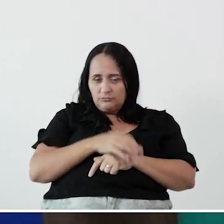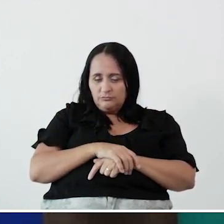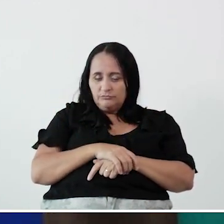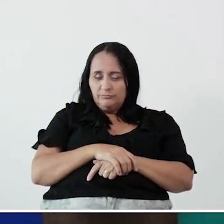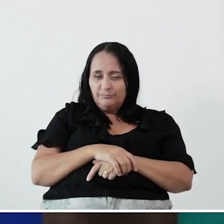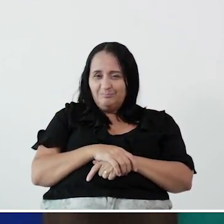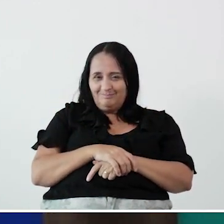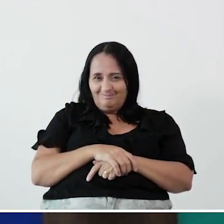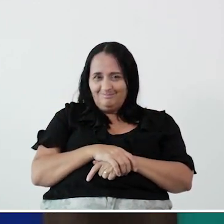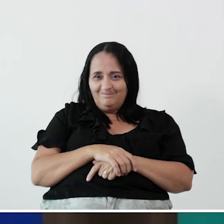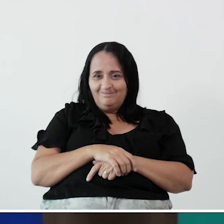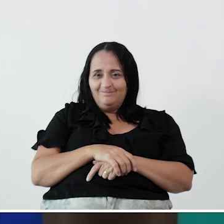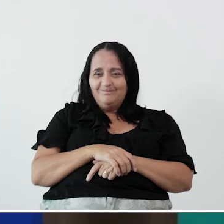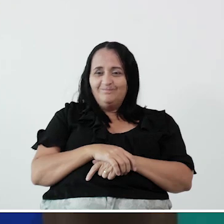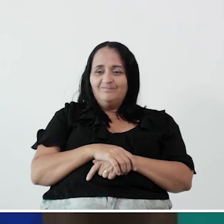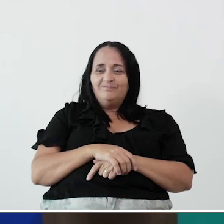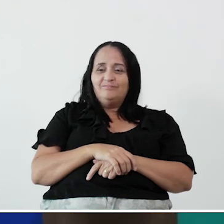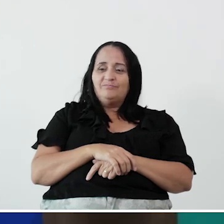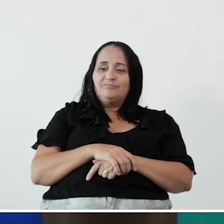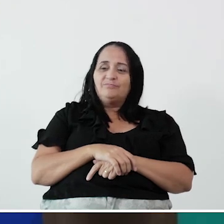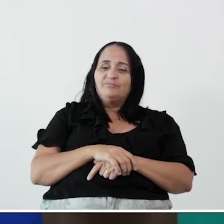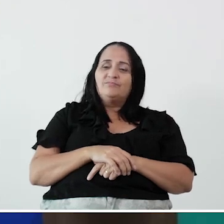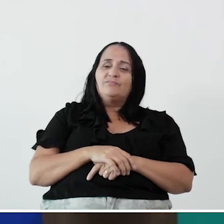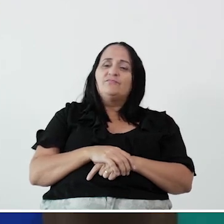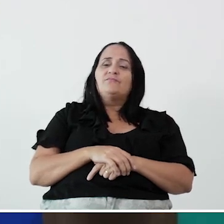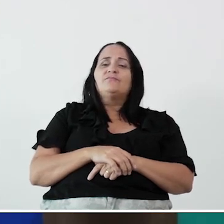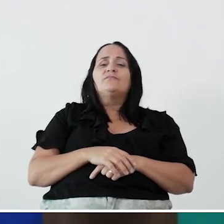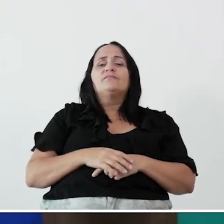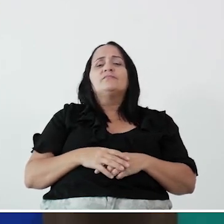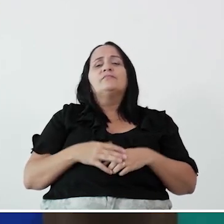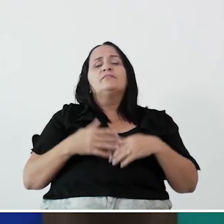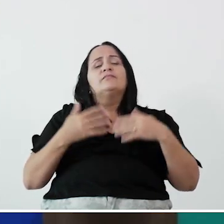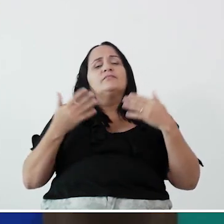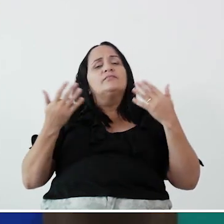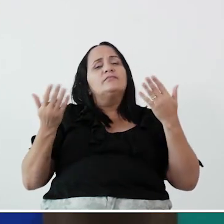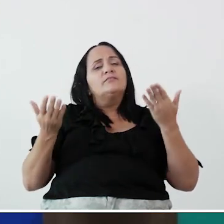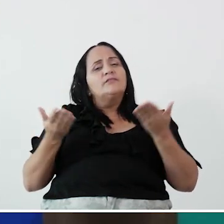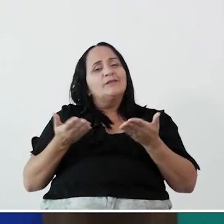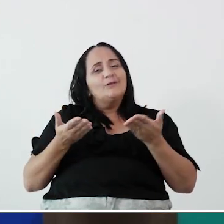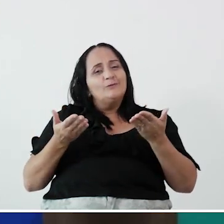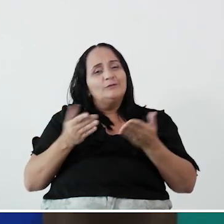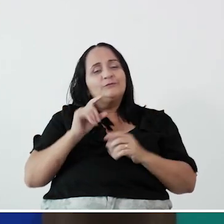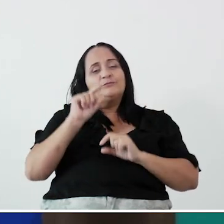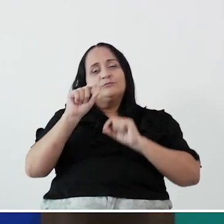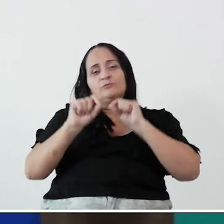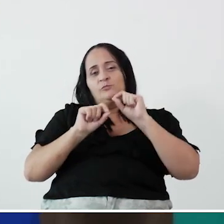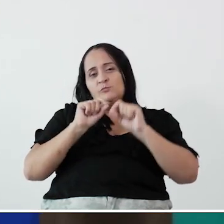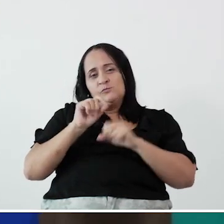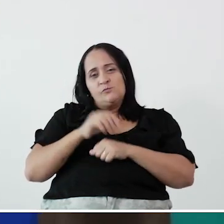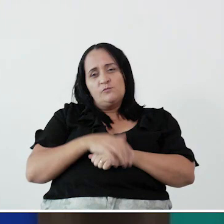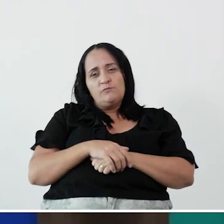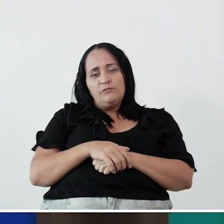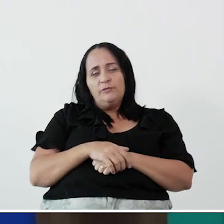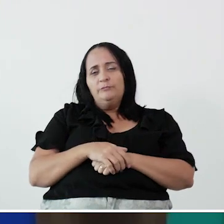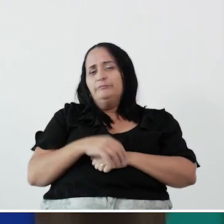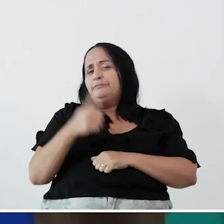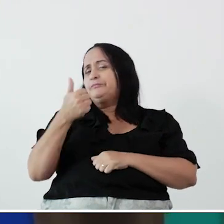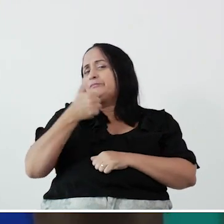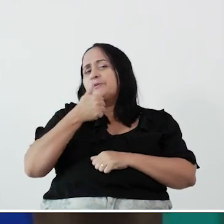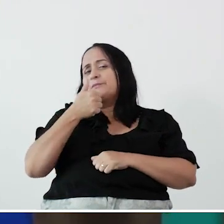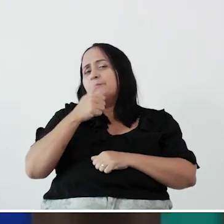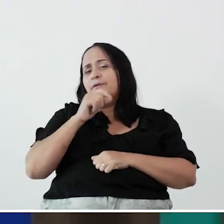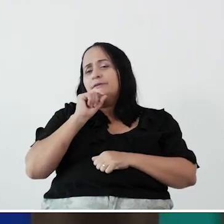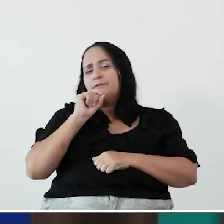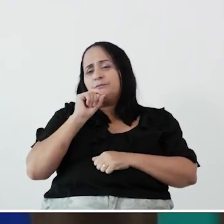Então, na aula de hoje, o que foi que nós podemos ver? Nós, em primeiro lugar, nós vimos a